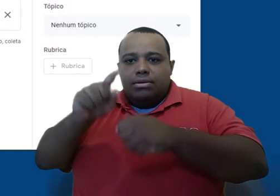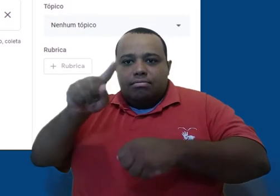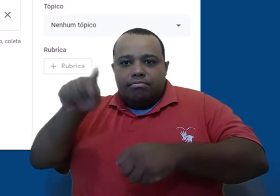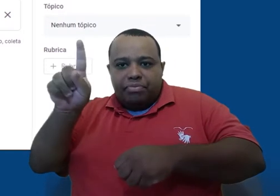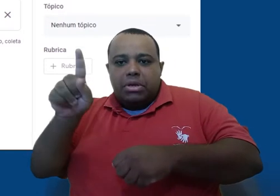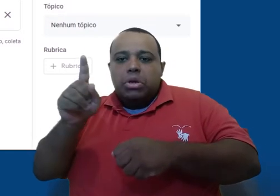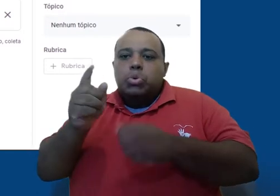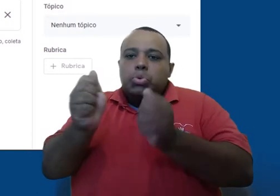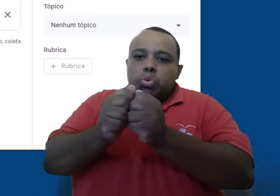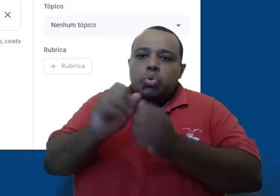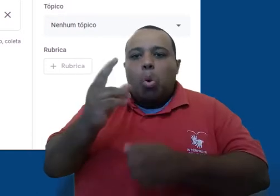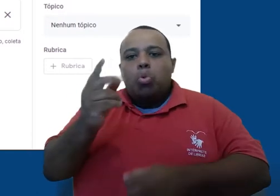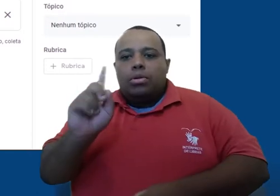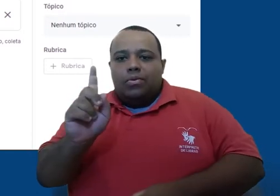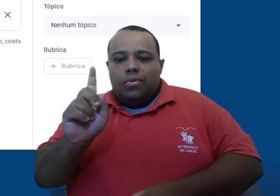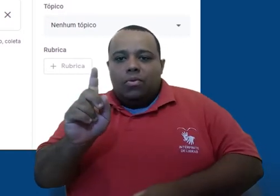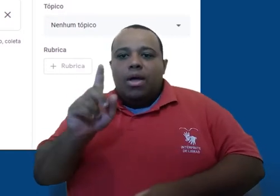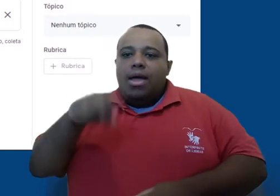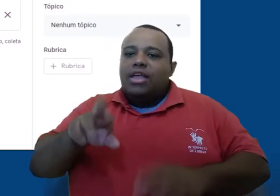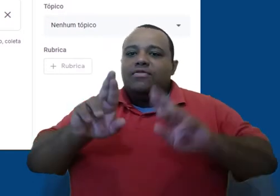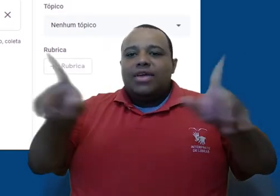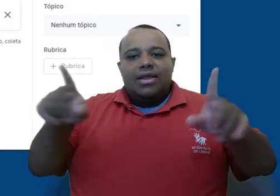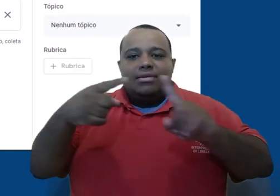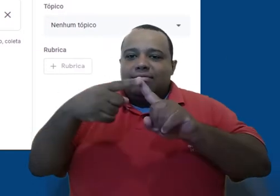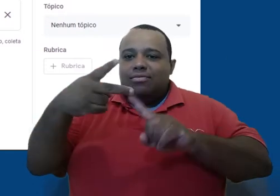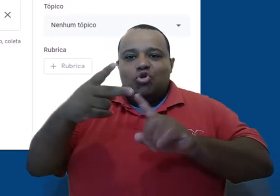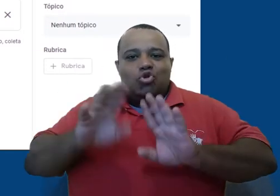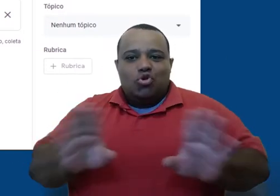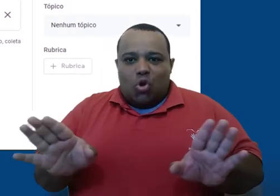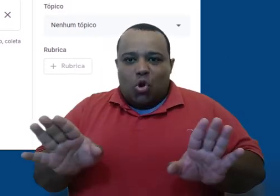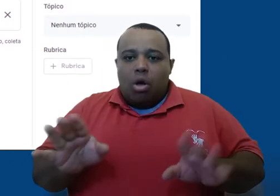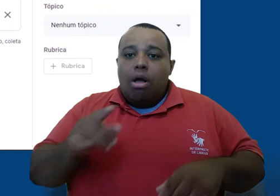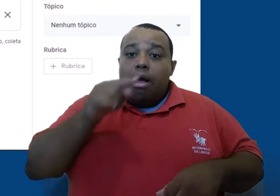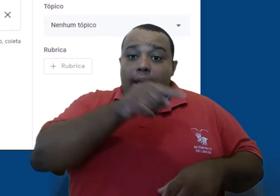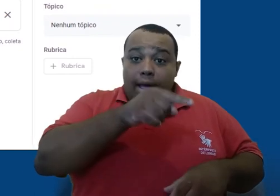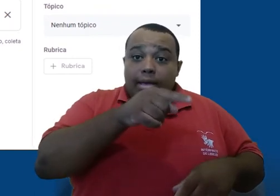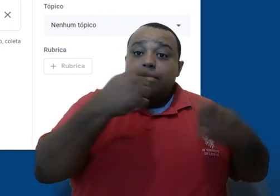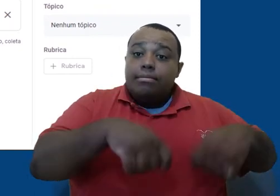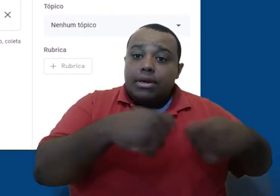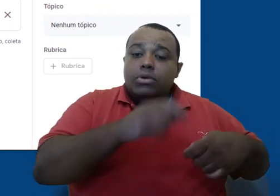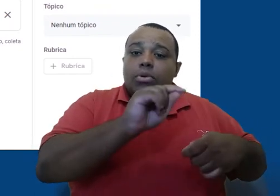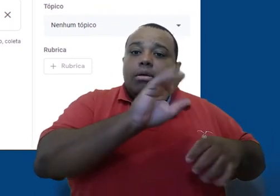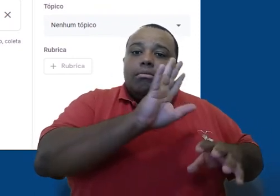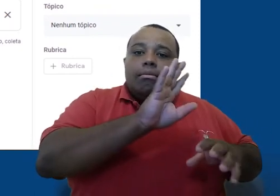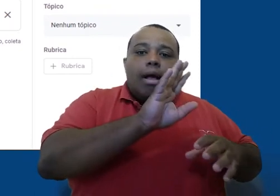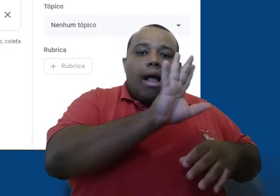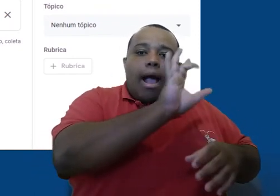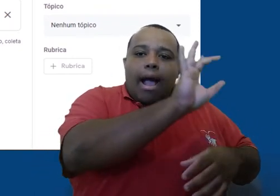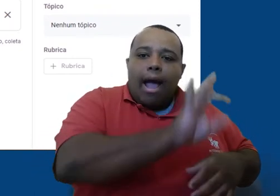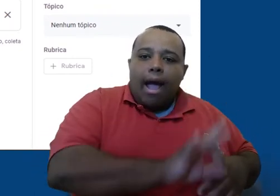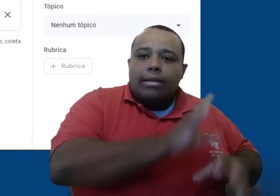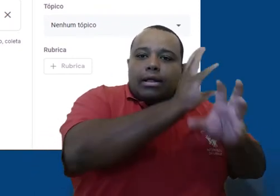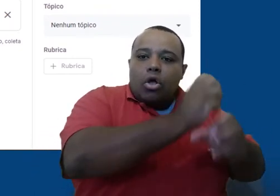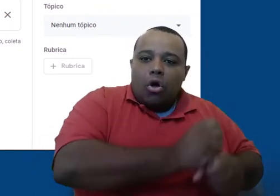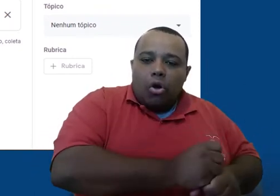Azul essa opção que difere de você criar um formulário em uma atividade comum lá a fazer a importação das notas e dos resultados manualmente